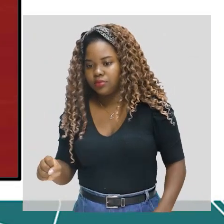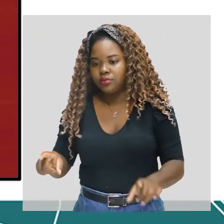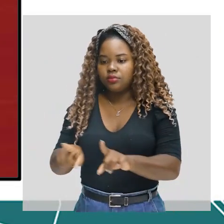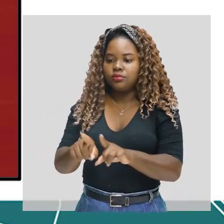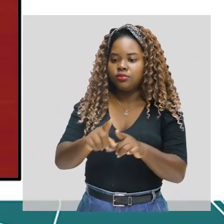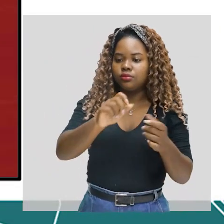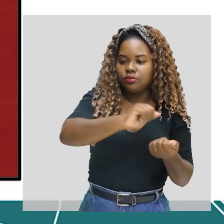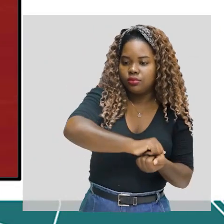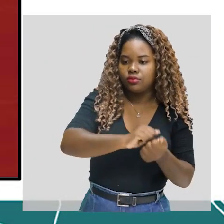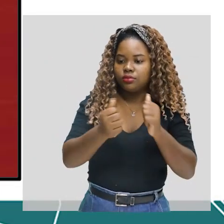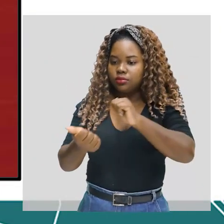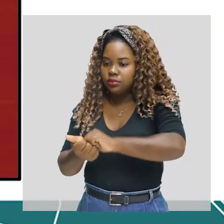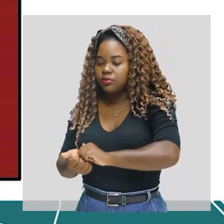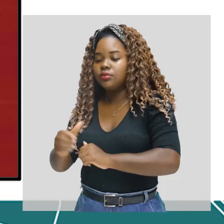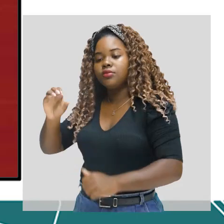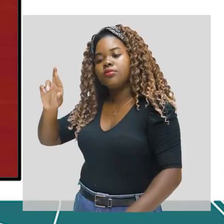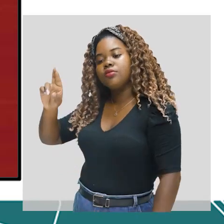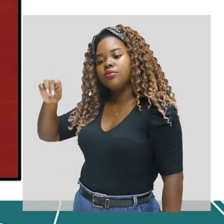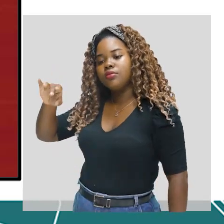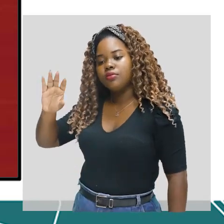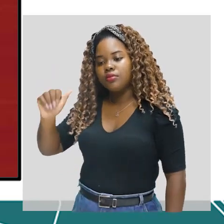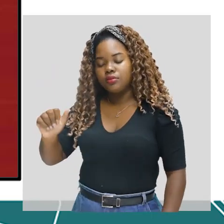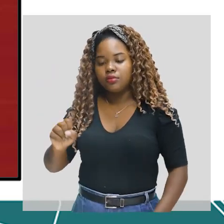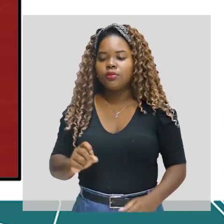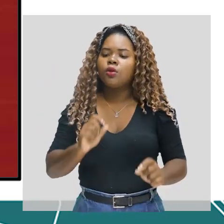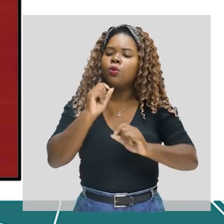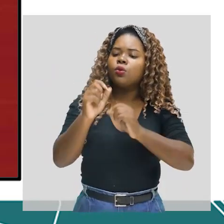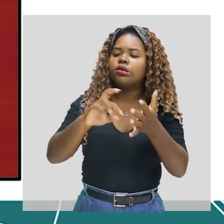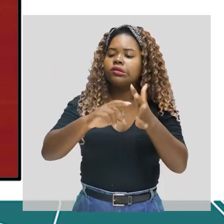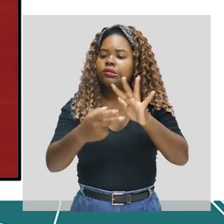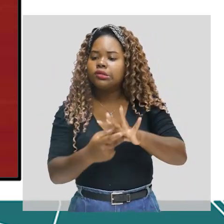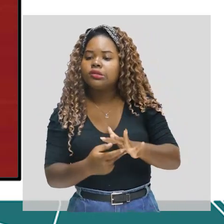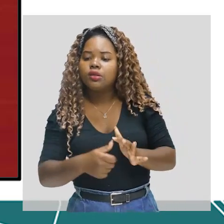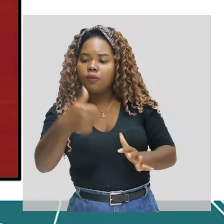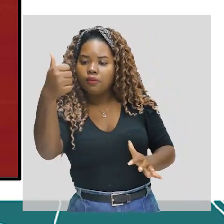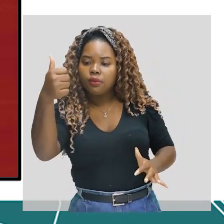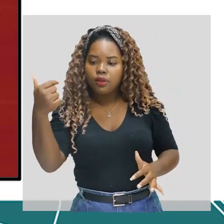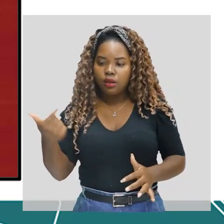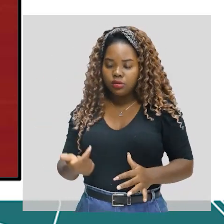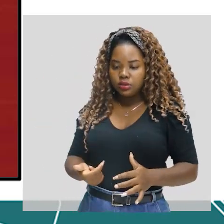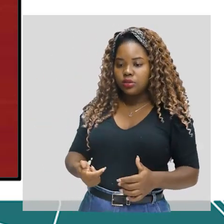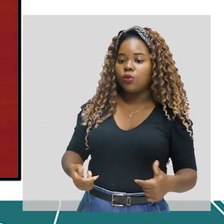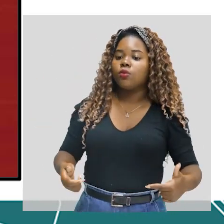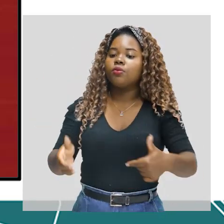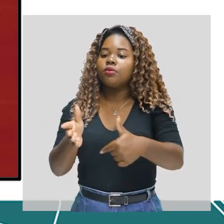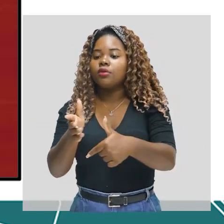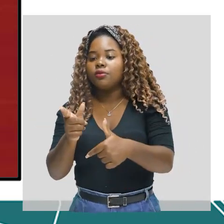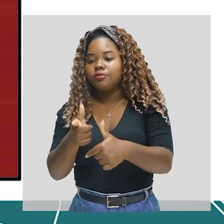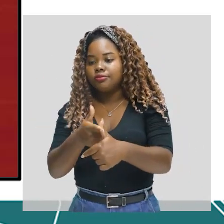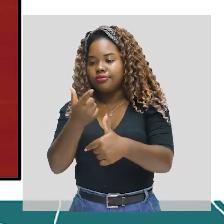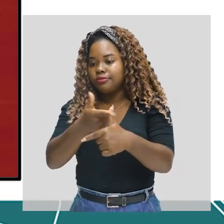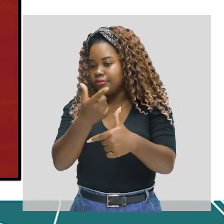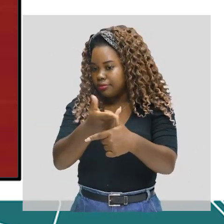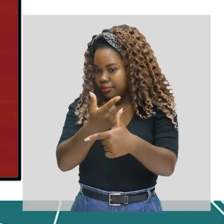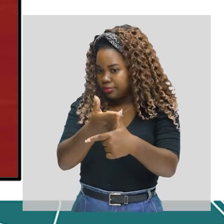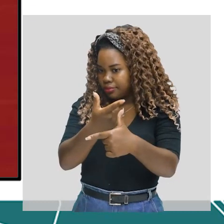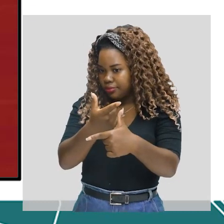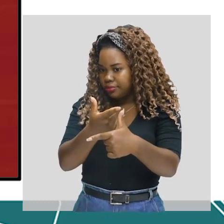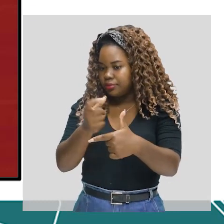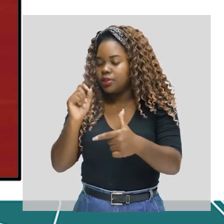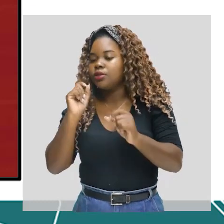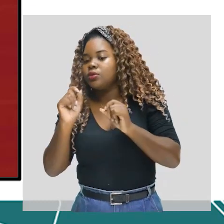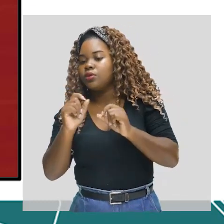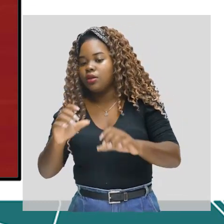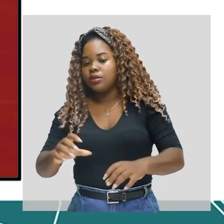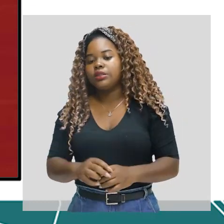também das adaptações crônicas. O que seriam as adaptações agudas? São aquelas adaptações que o